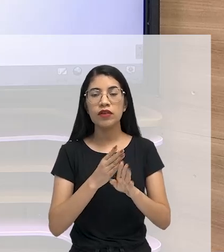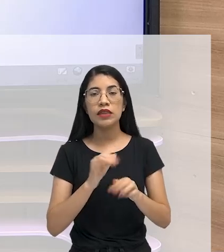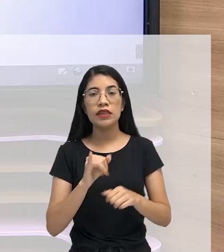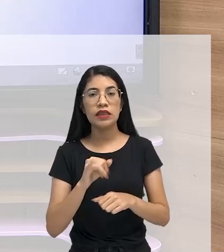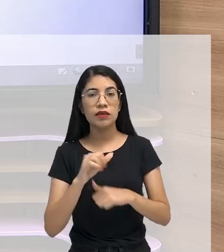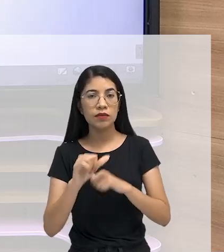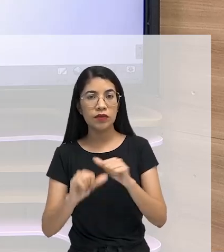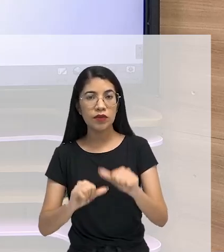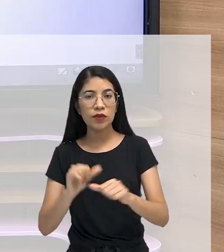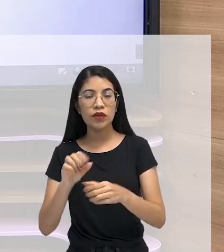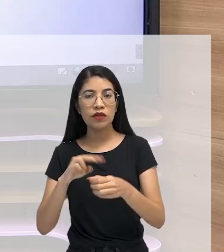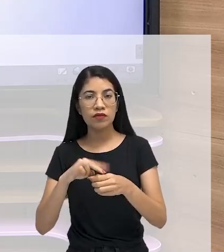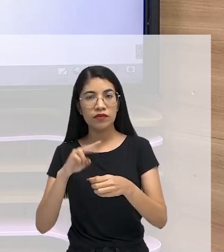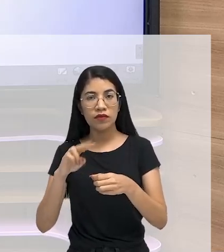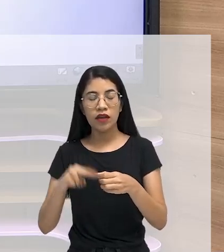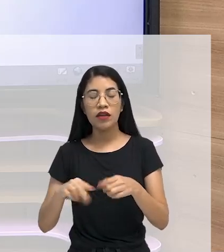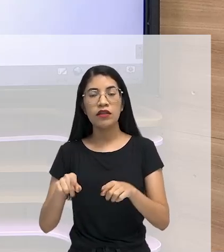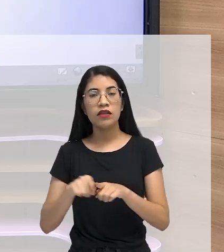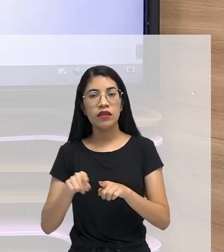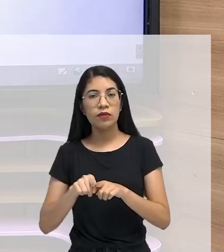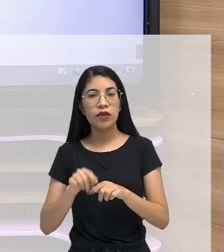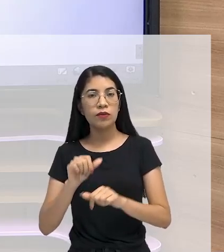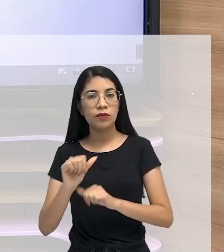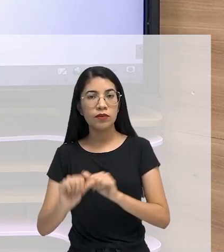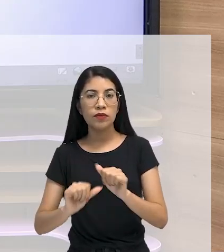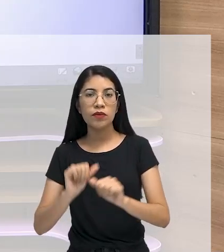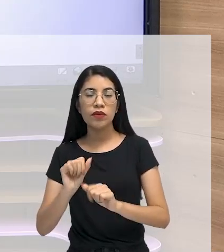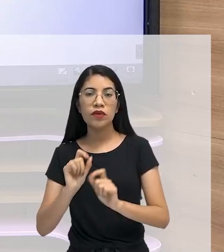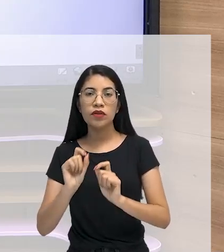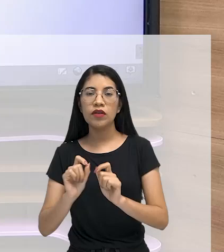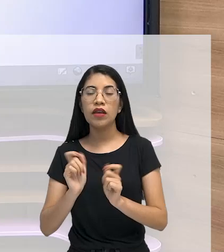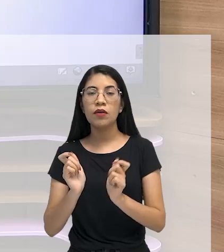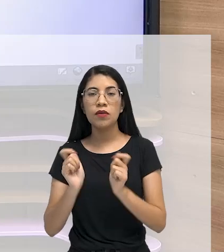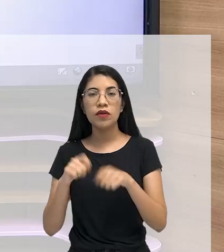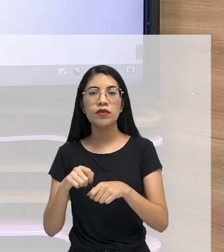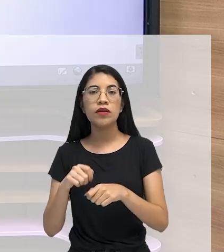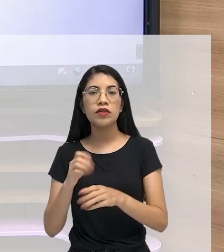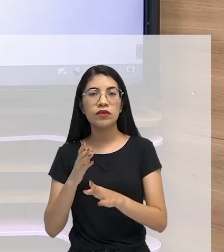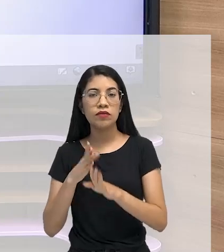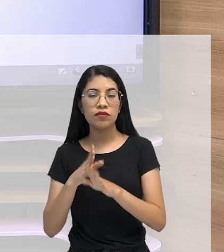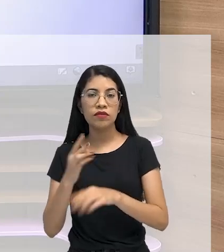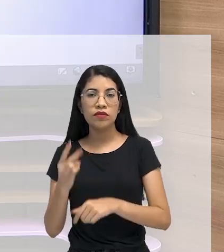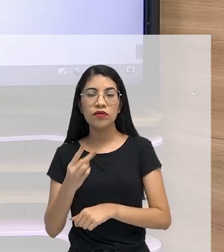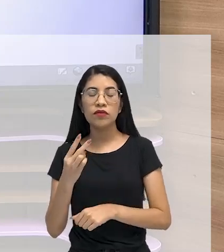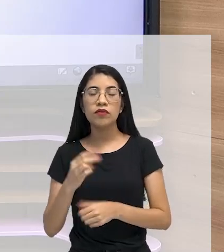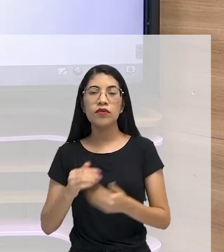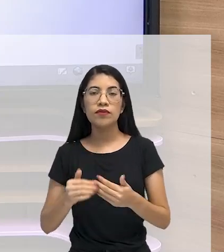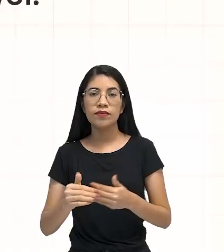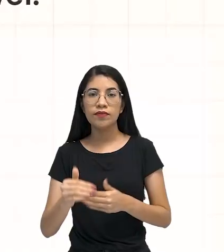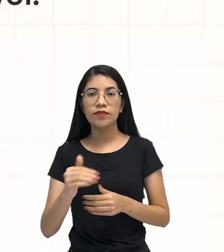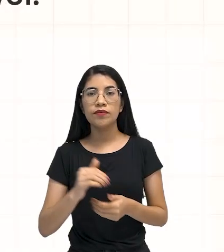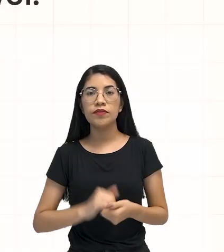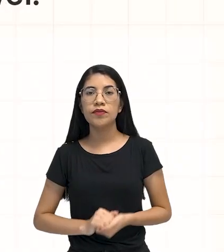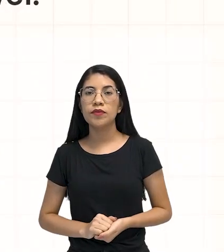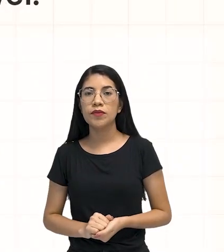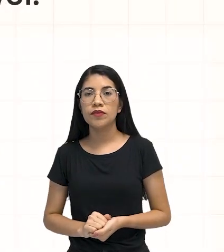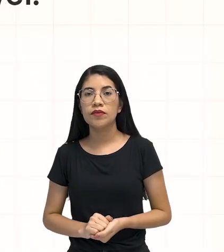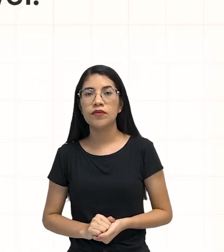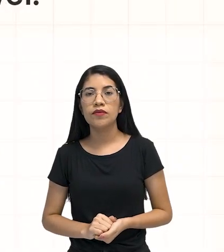uma dessas duas variáveis, você também muda a chance de acertar. Bacana? Vamos seguindo então.